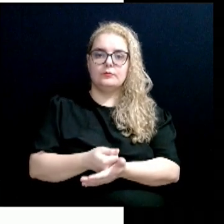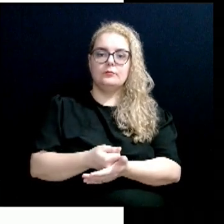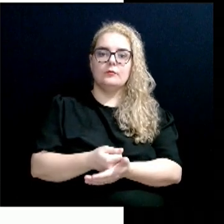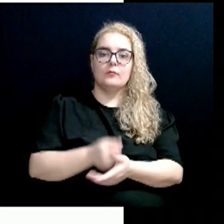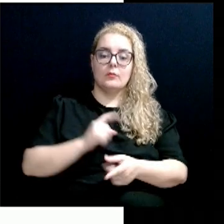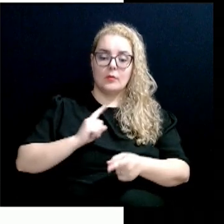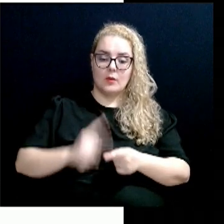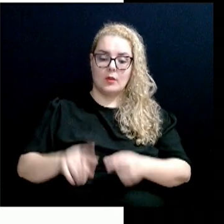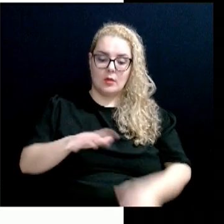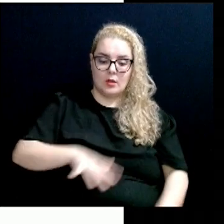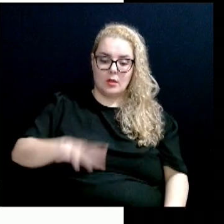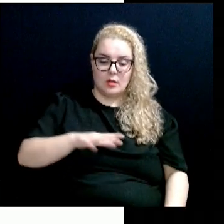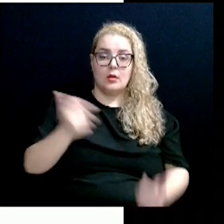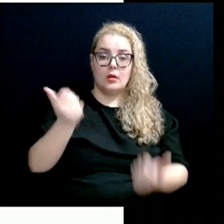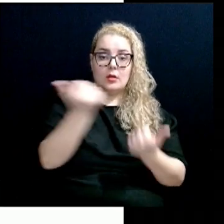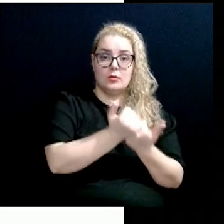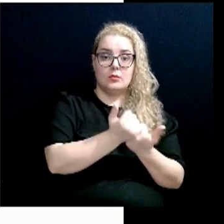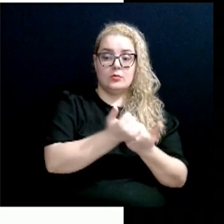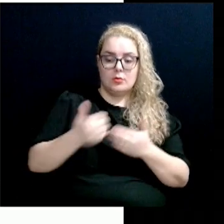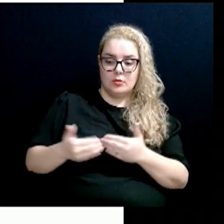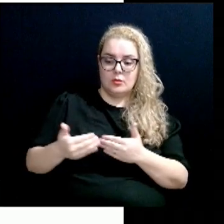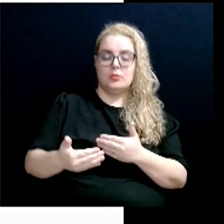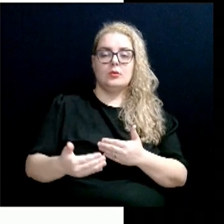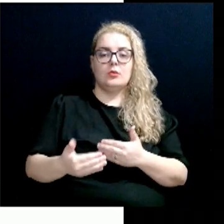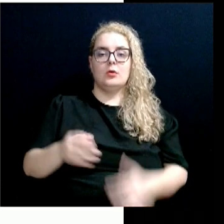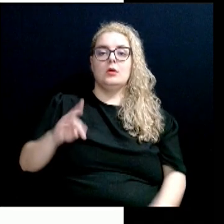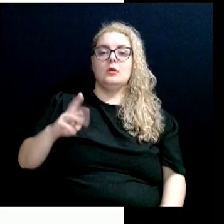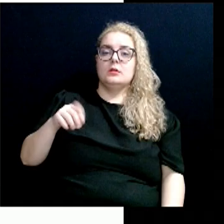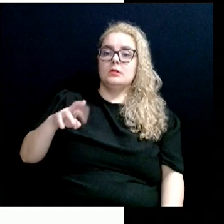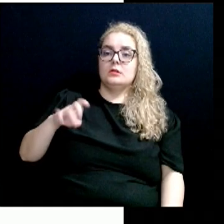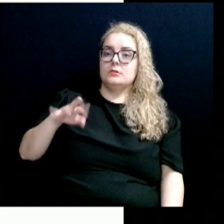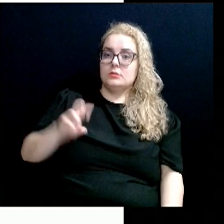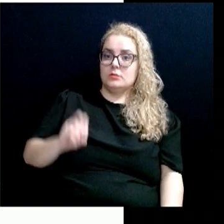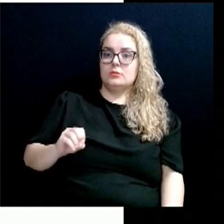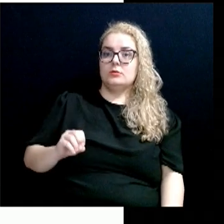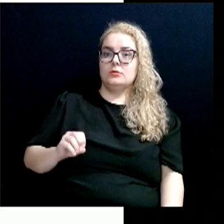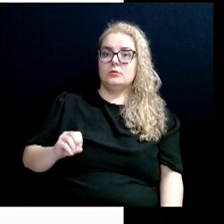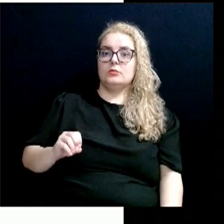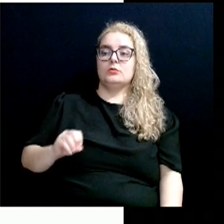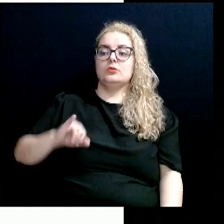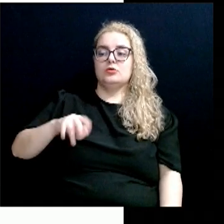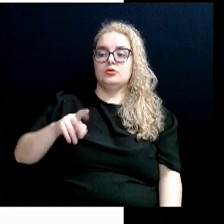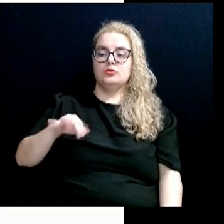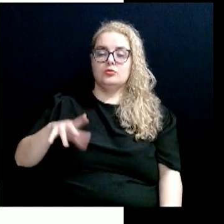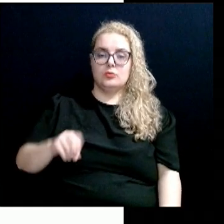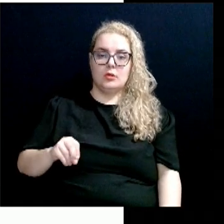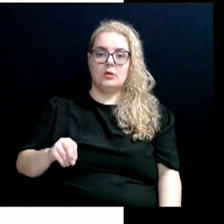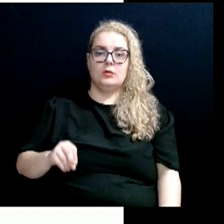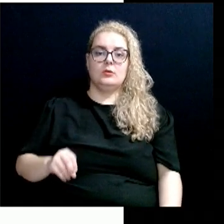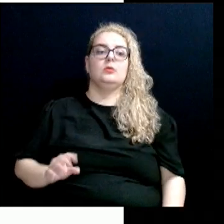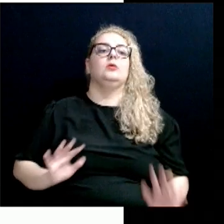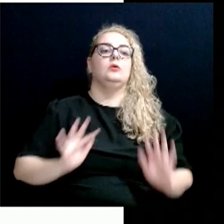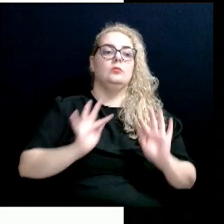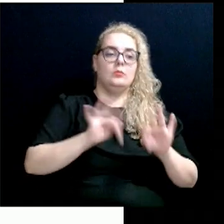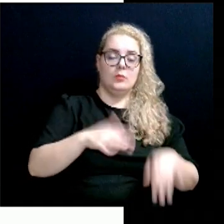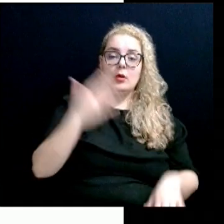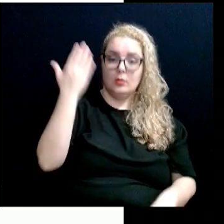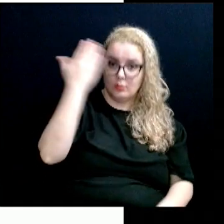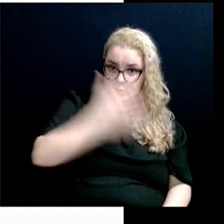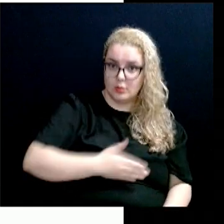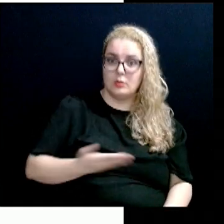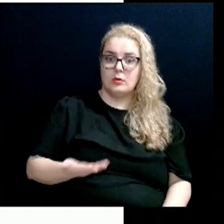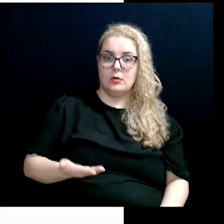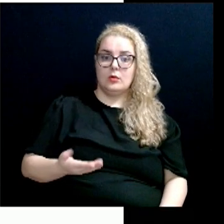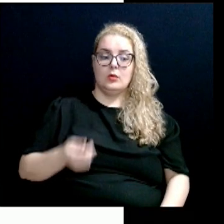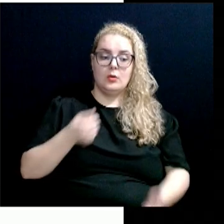a partir do trânsito em julgado da condenação e terminará com a comprovada cumprimento da pena,